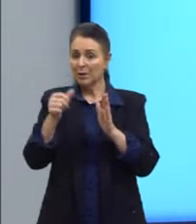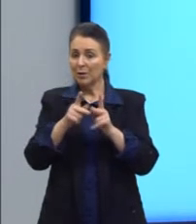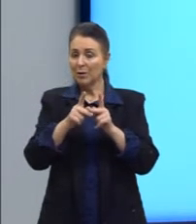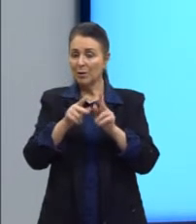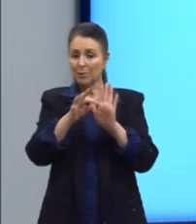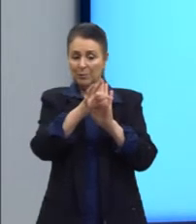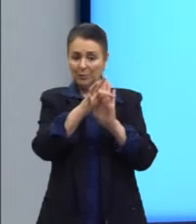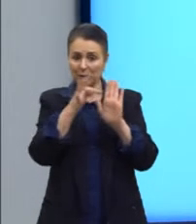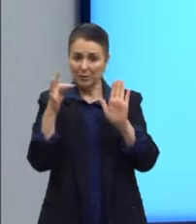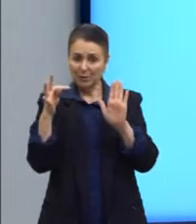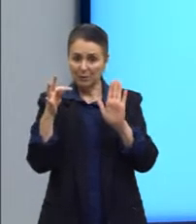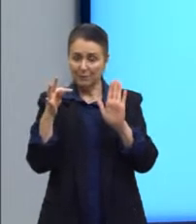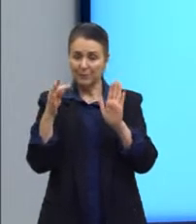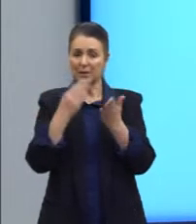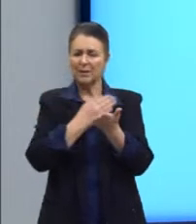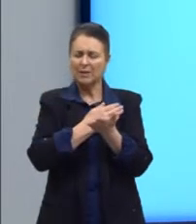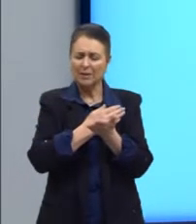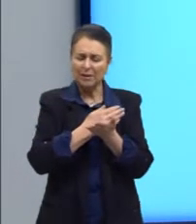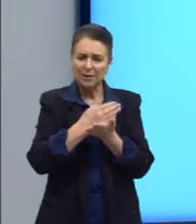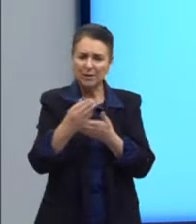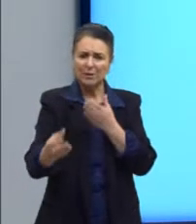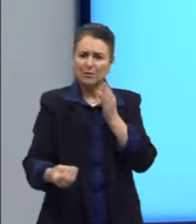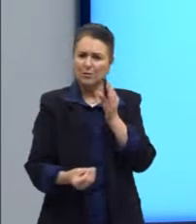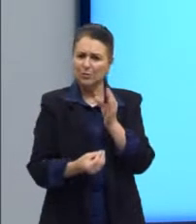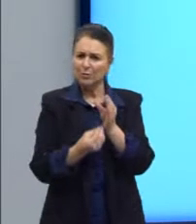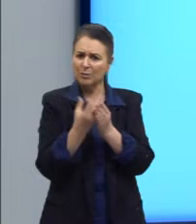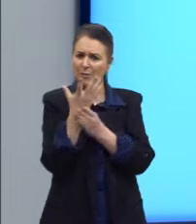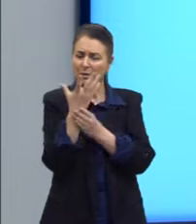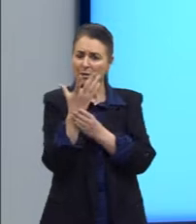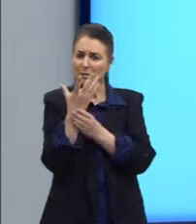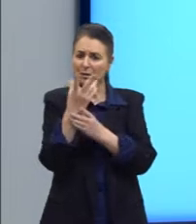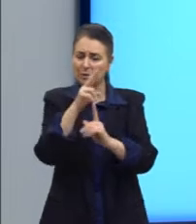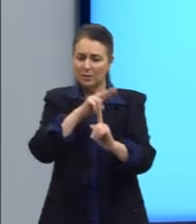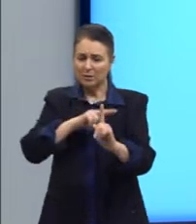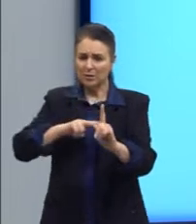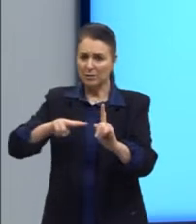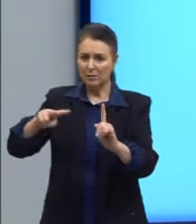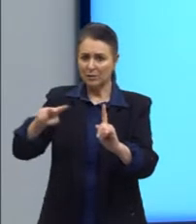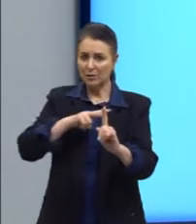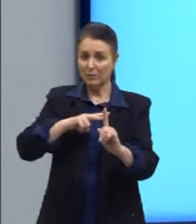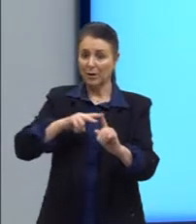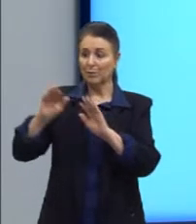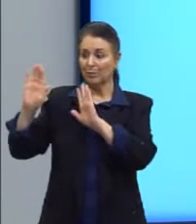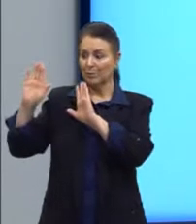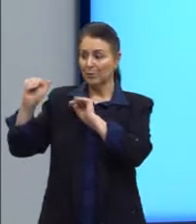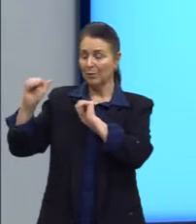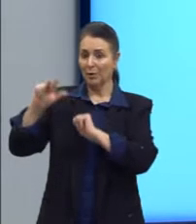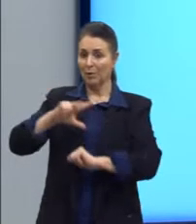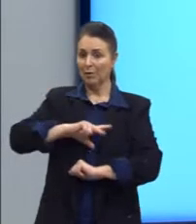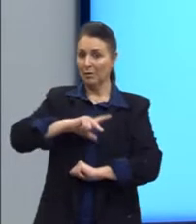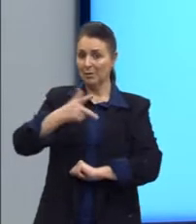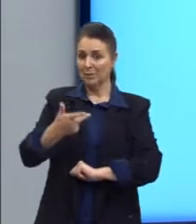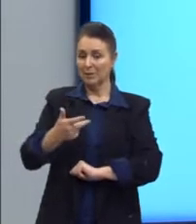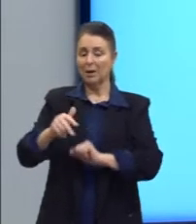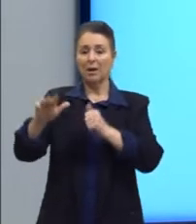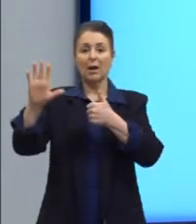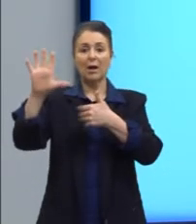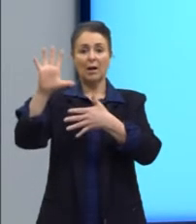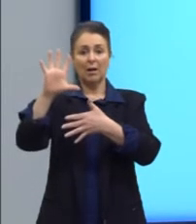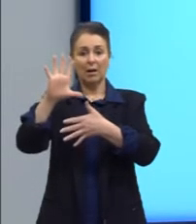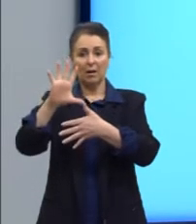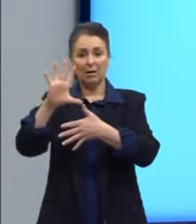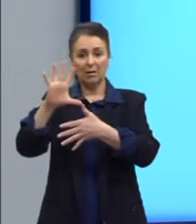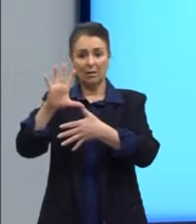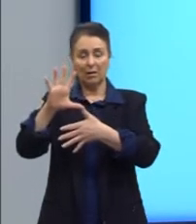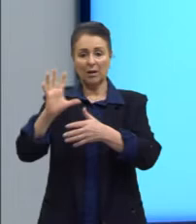Desde a sua gênese, considerando a perspectiva ibérica, a América foi pensada como